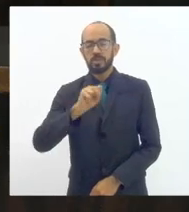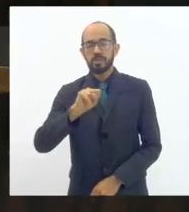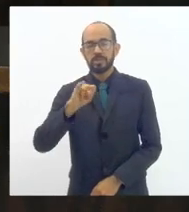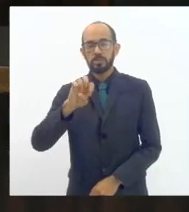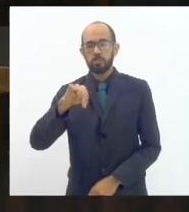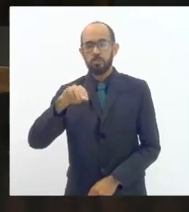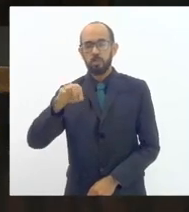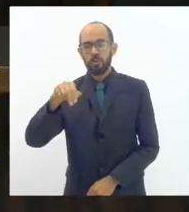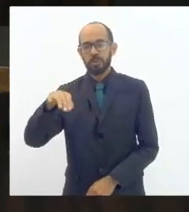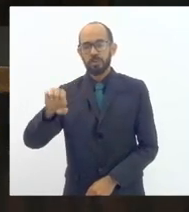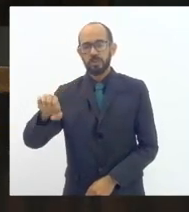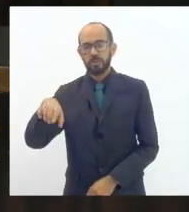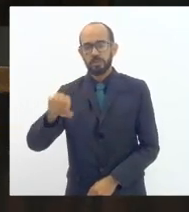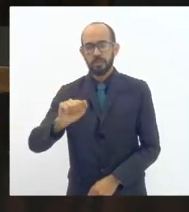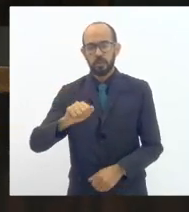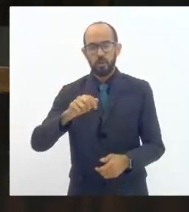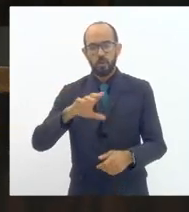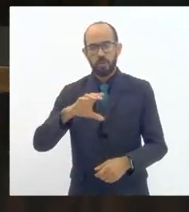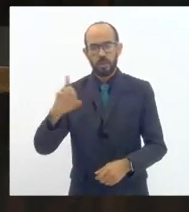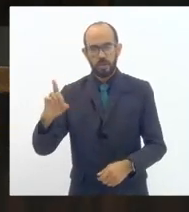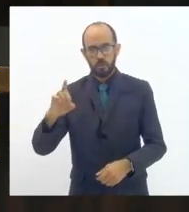regional Centro-Sul SEDUC.